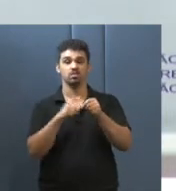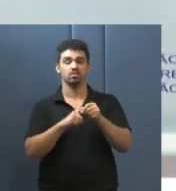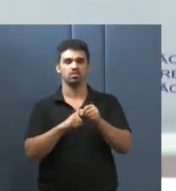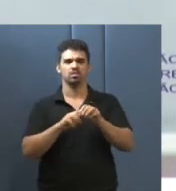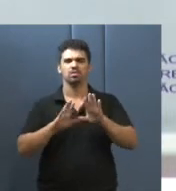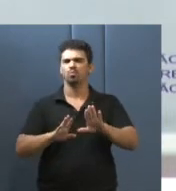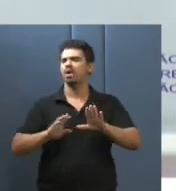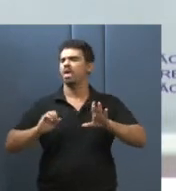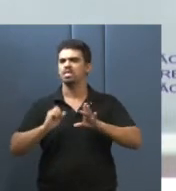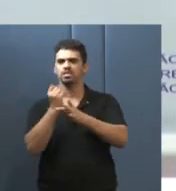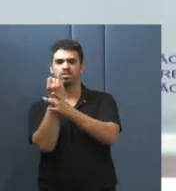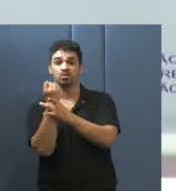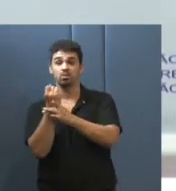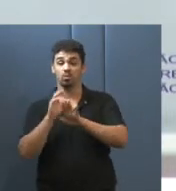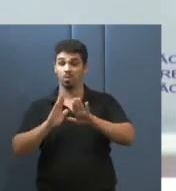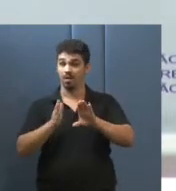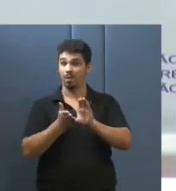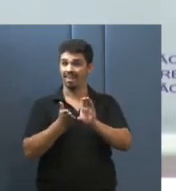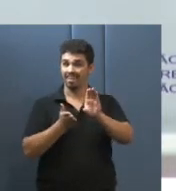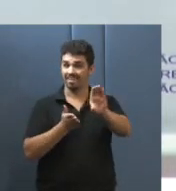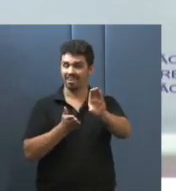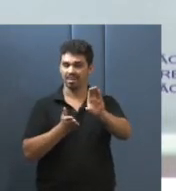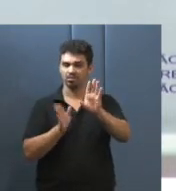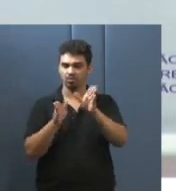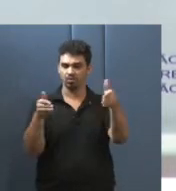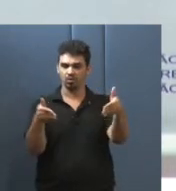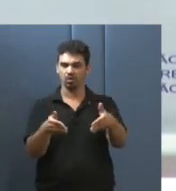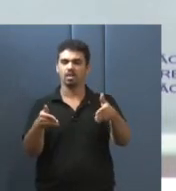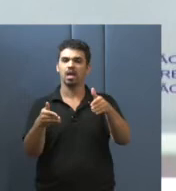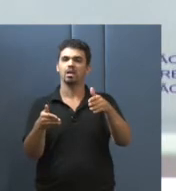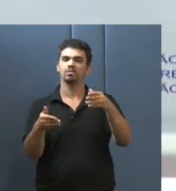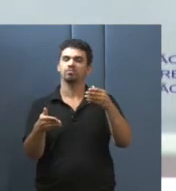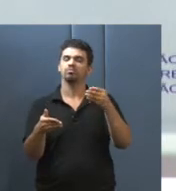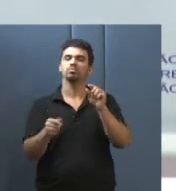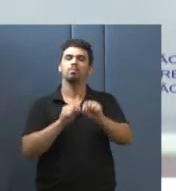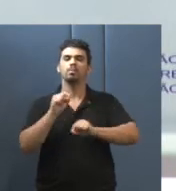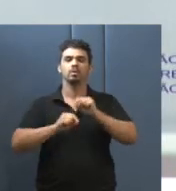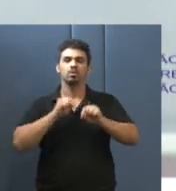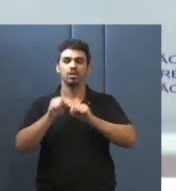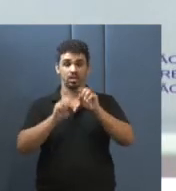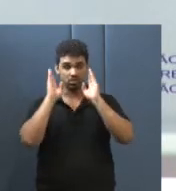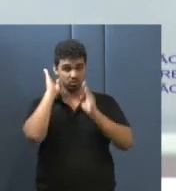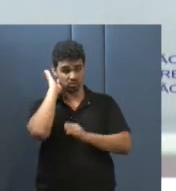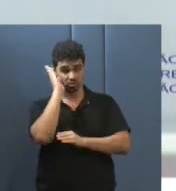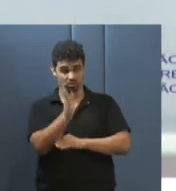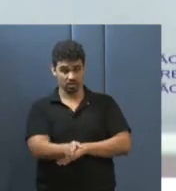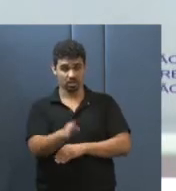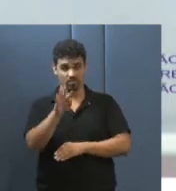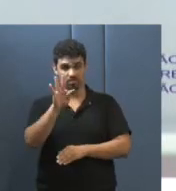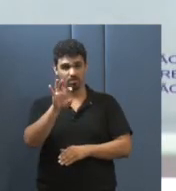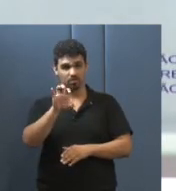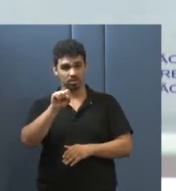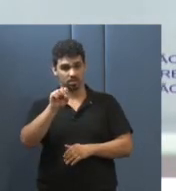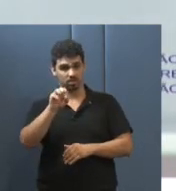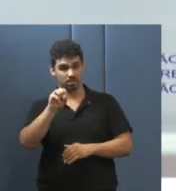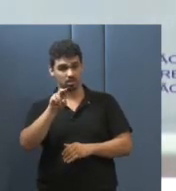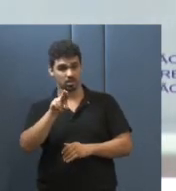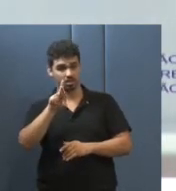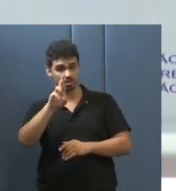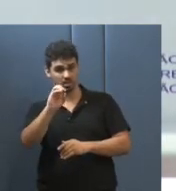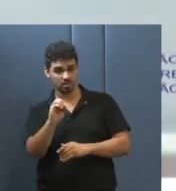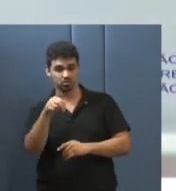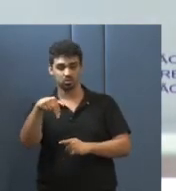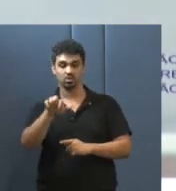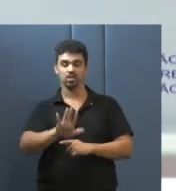com seguro, mas por serem créditos destinados e gerenciados diretamente pelo Tesouro Nacional, entende-se que a responsabilidade